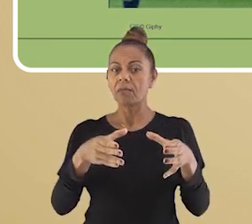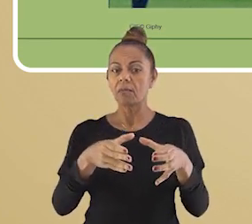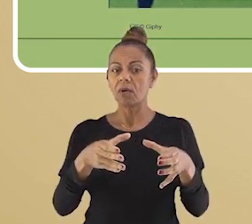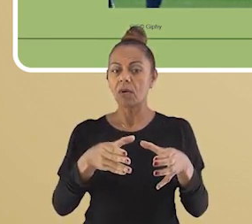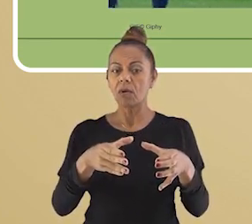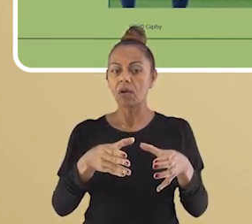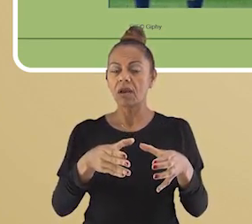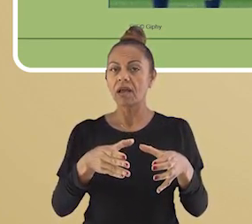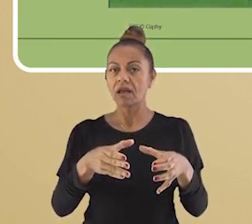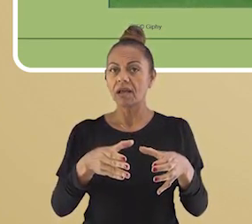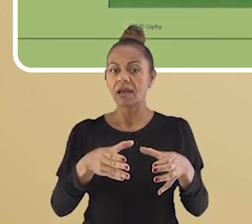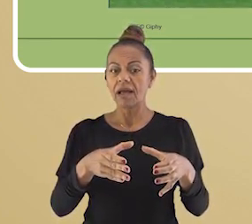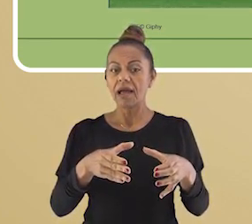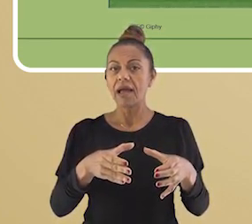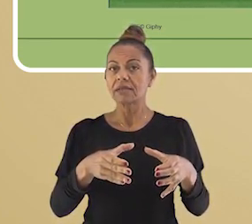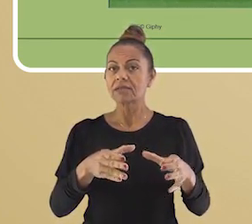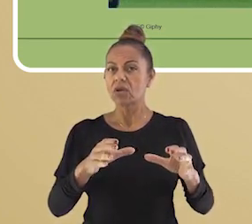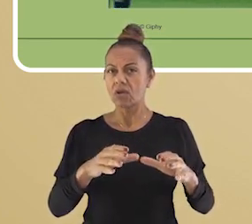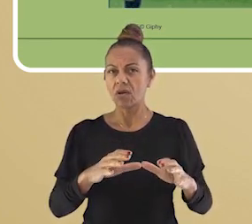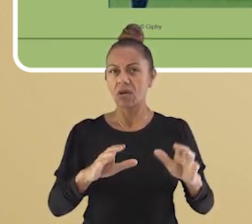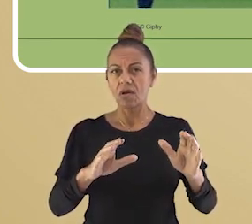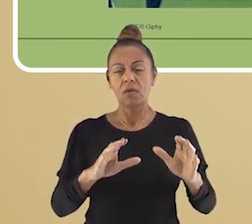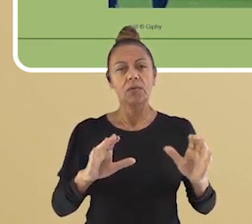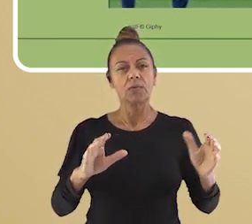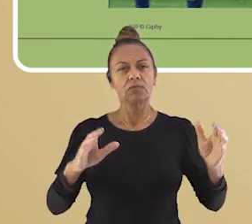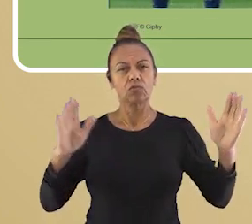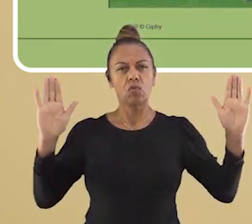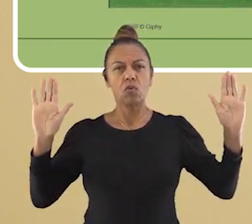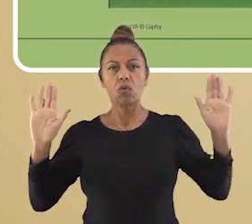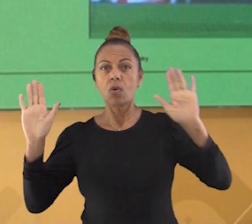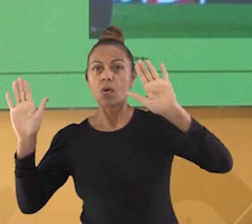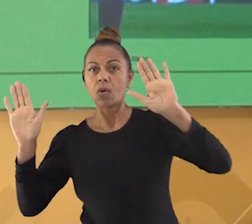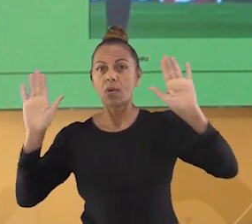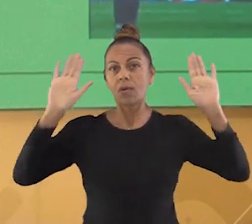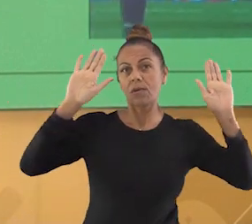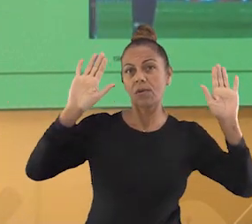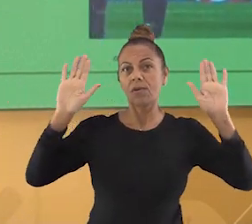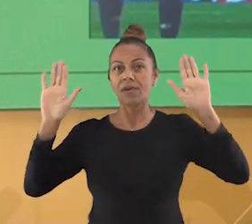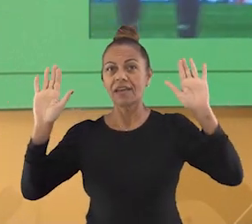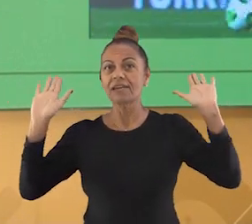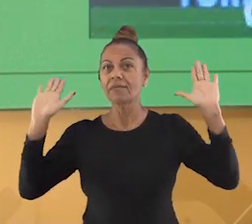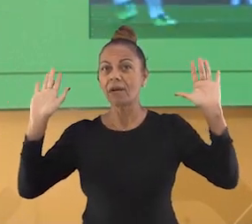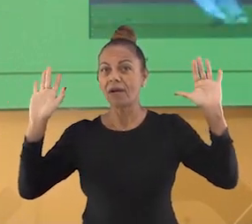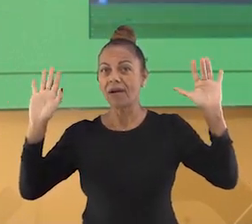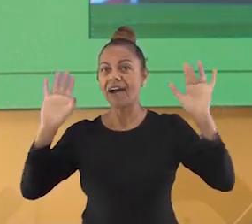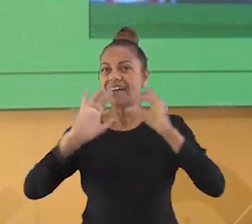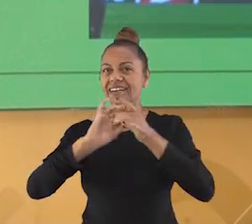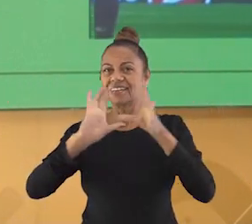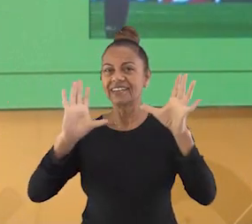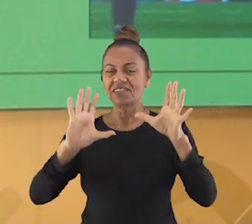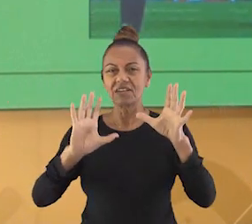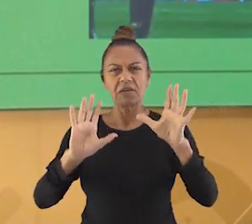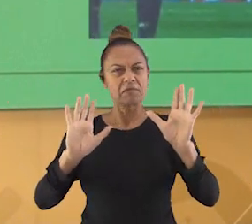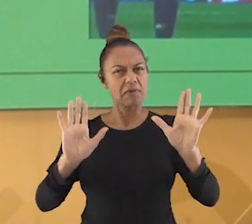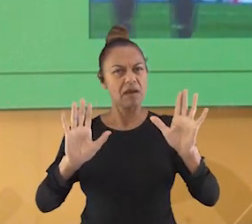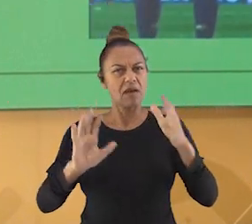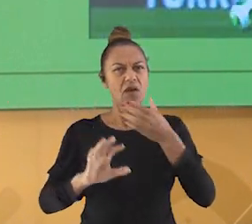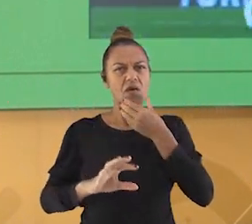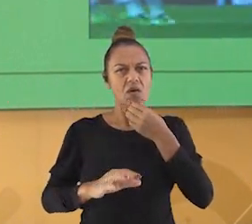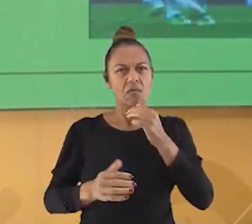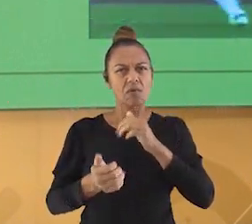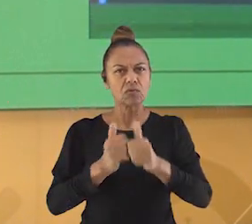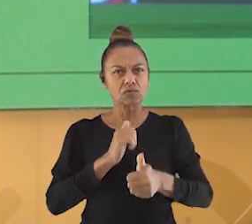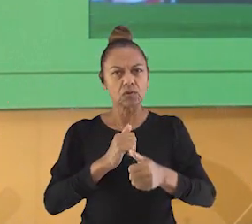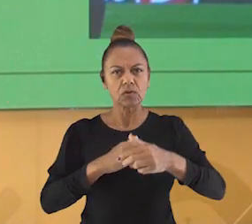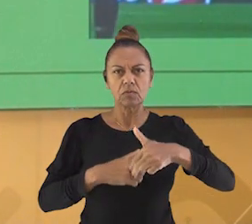regra importante é que a bola só pode ser tocada com a mão pelo goleiro. Então, se um jogador